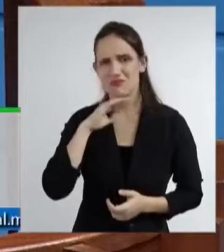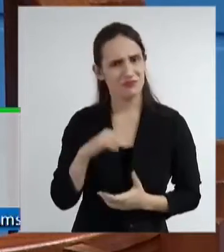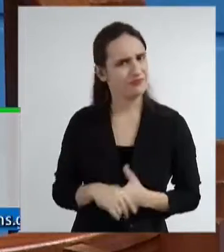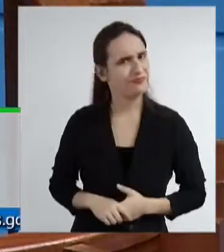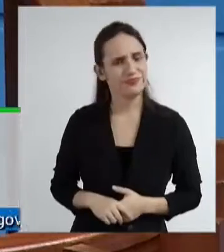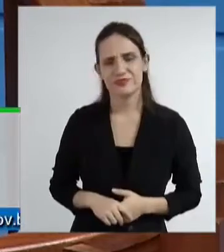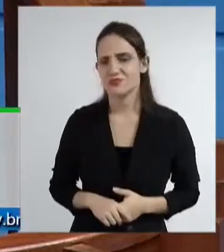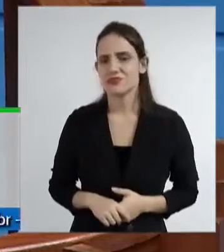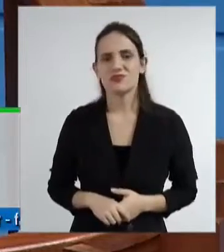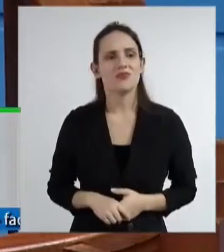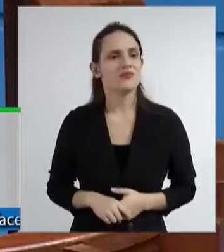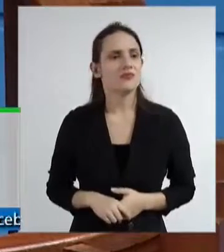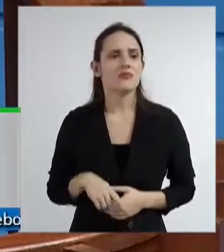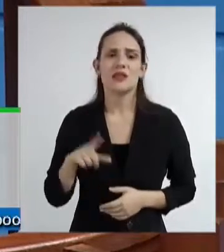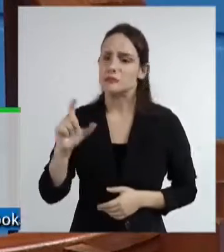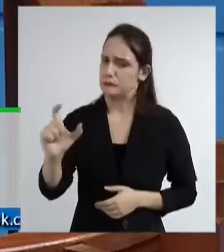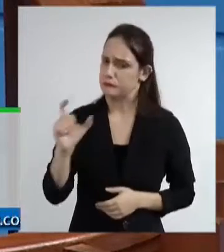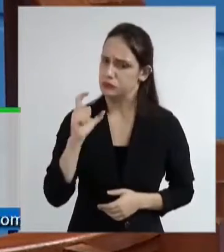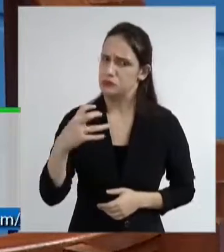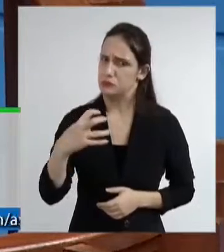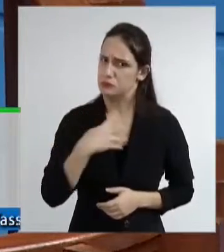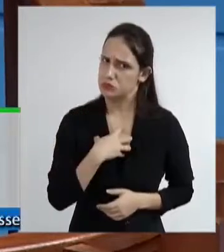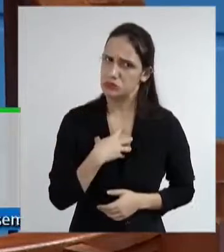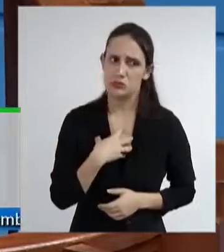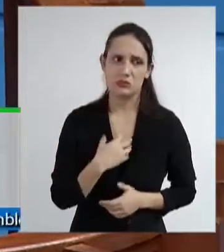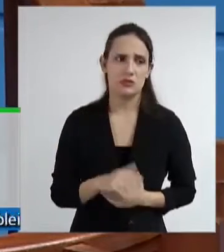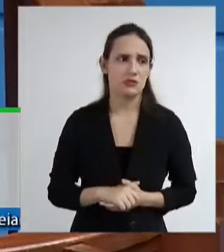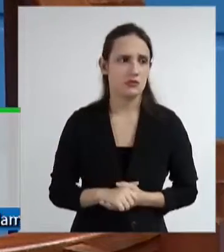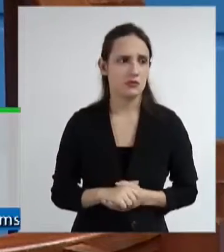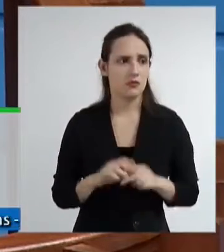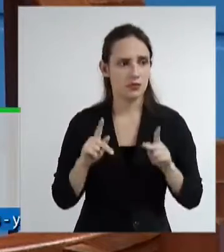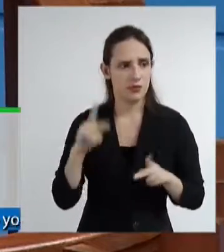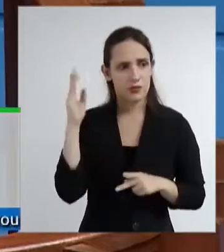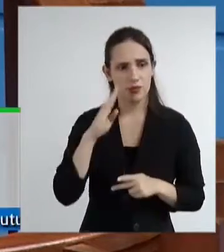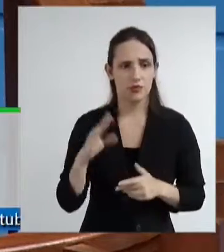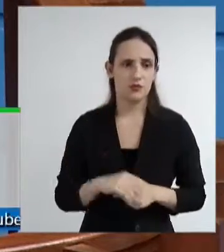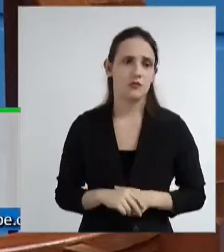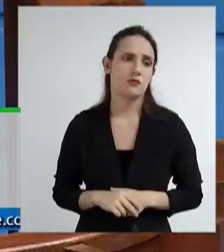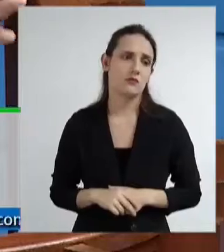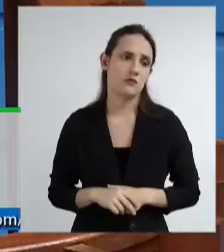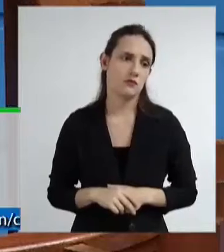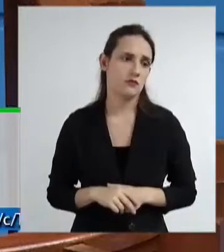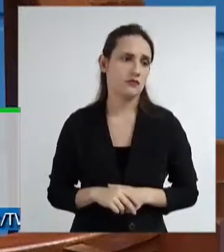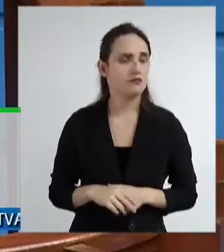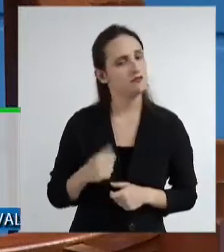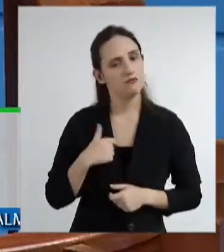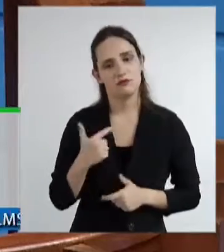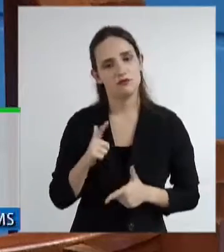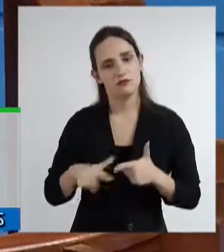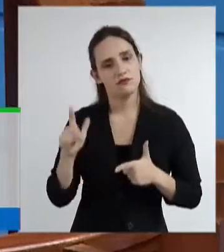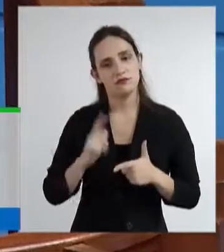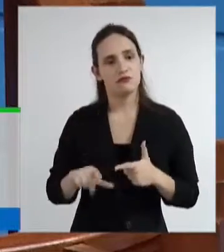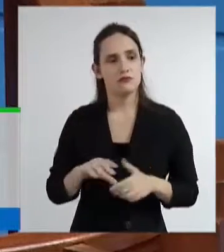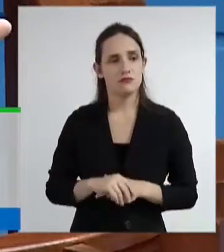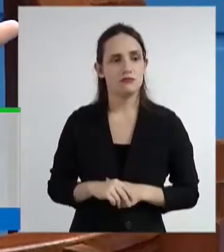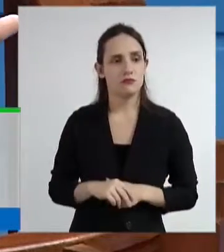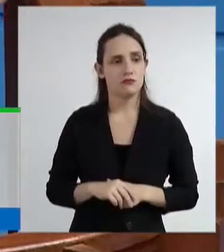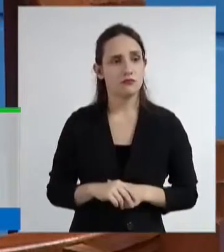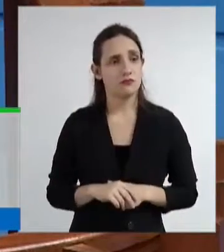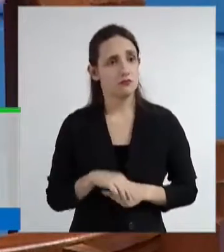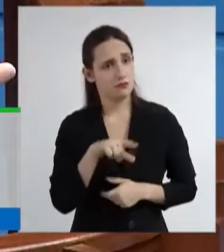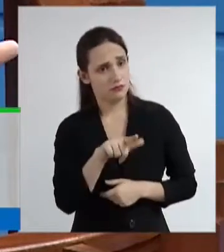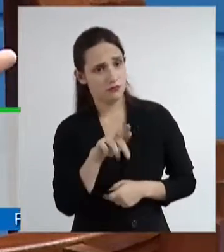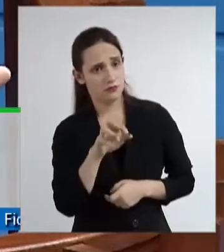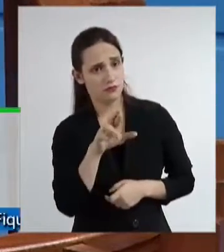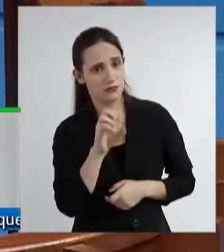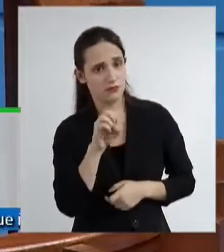infeliz, mas ela é ofensiva ao povo brasileiro. Então, eu não vejo problema algum, deputado Gerson Claro,